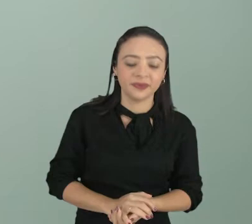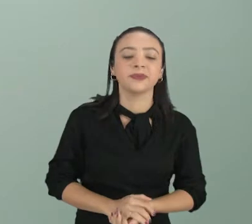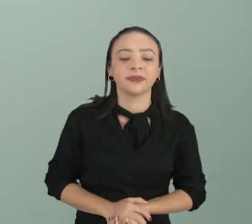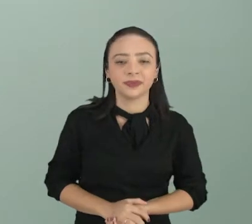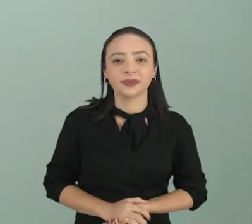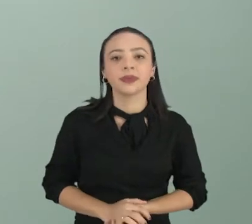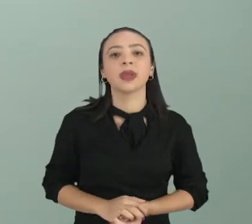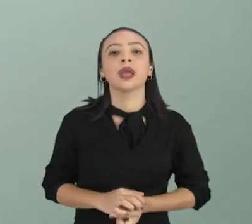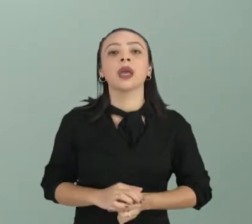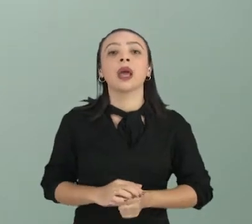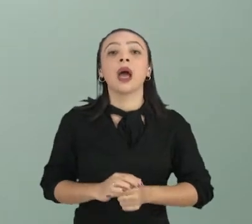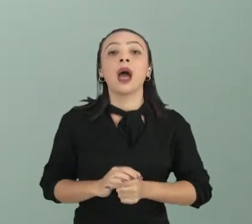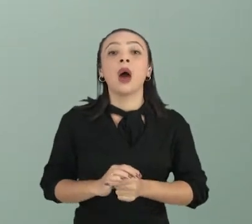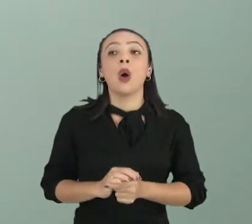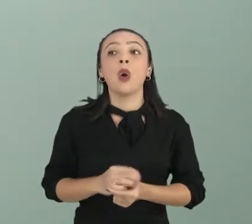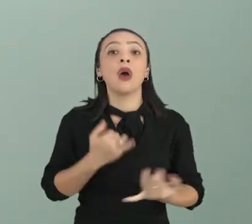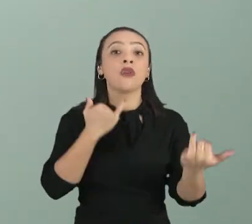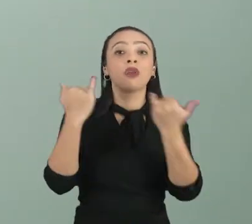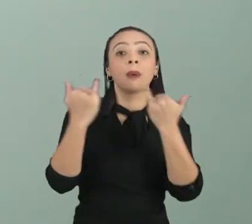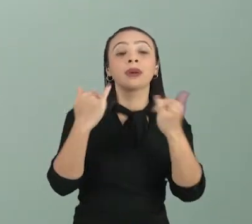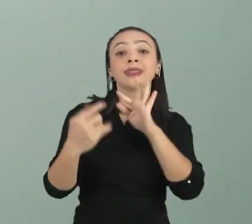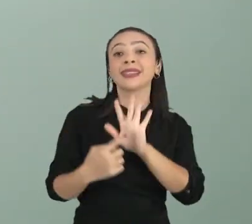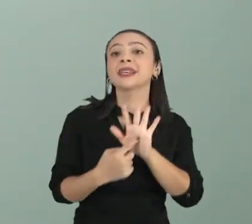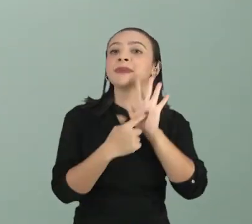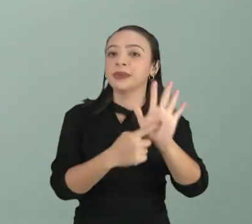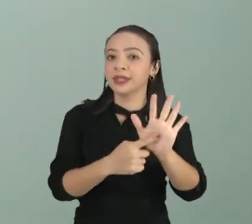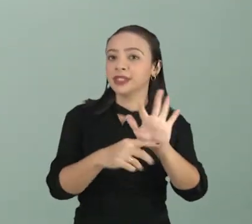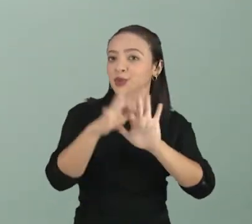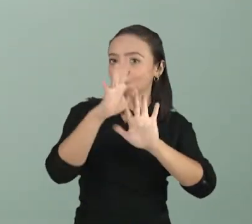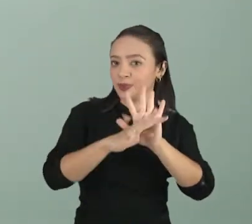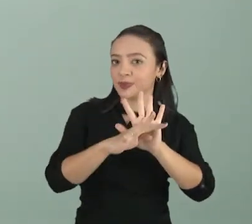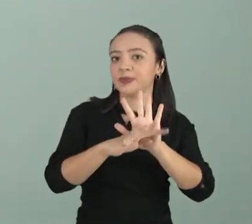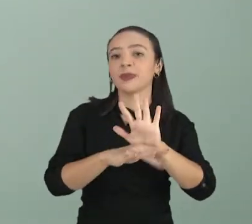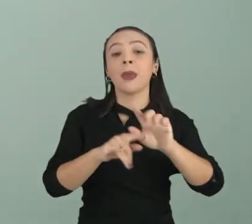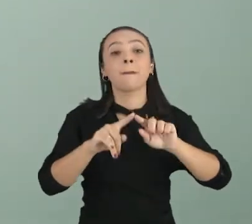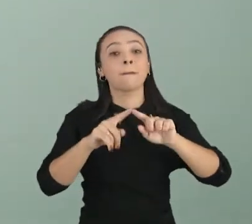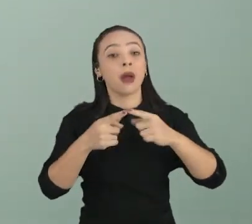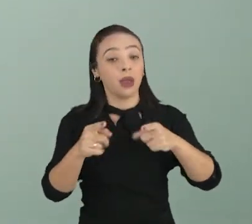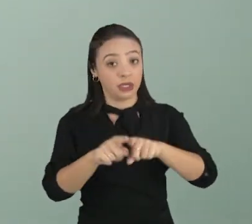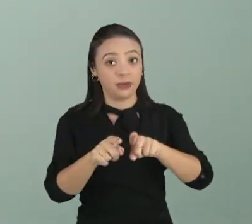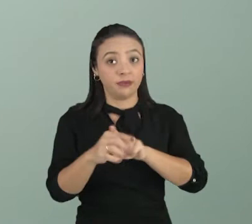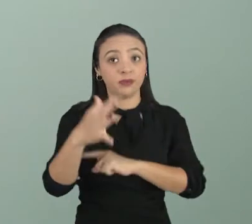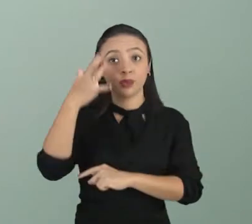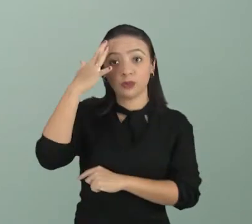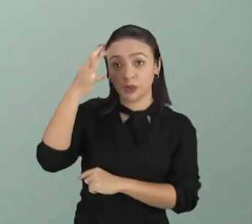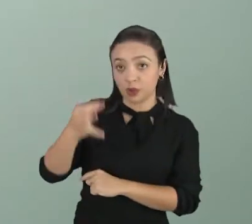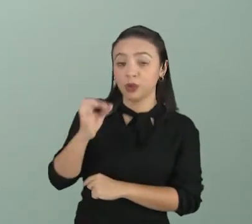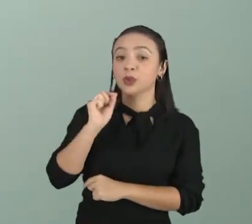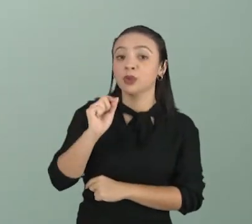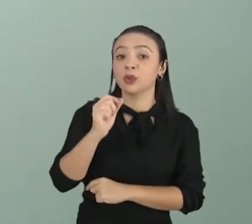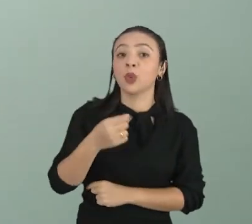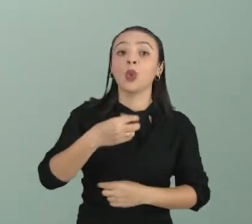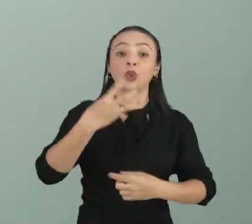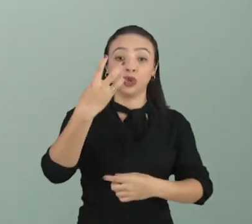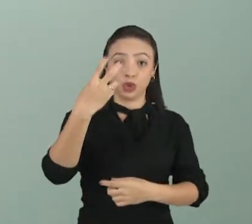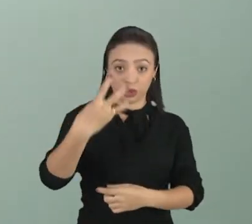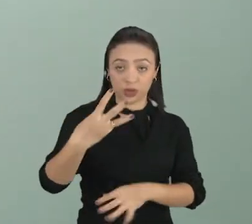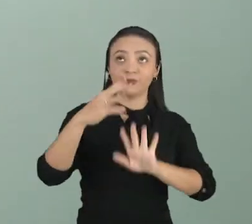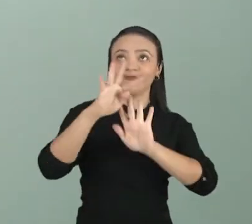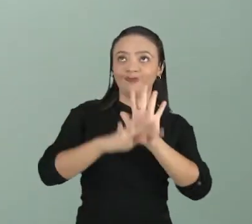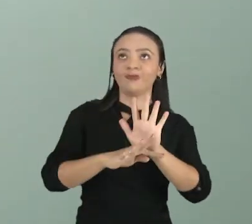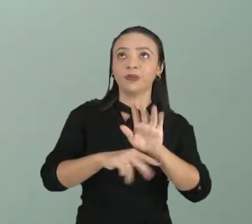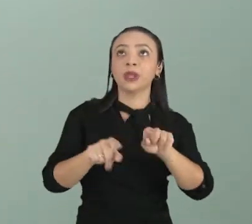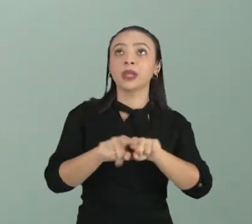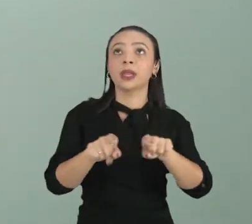à mensagem que cada texto trouxe. Mas nós vamos entender que esses 3 textos, mesmo